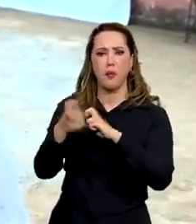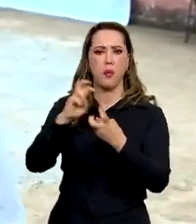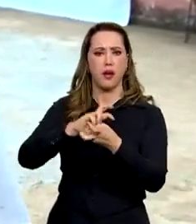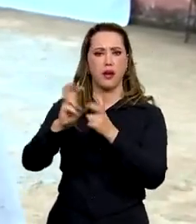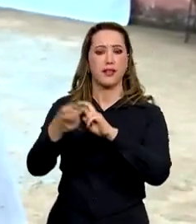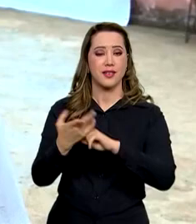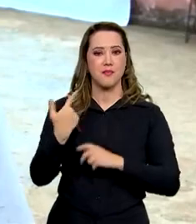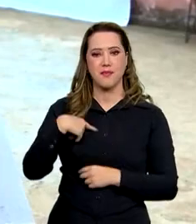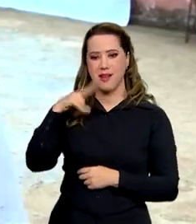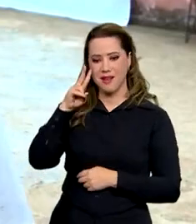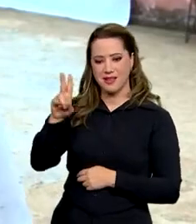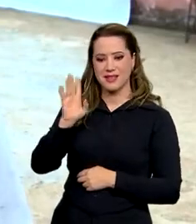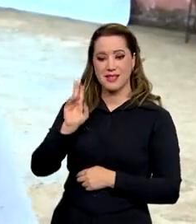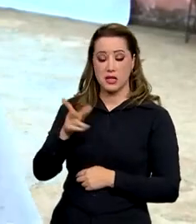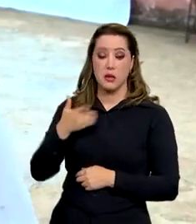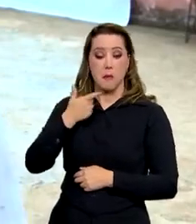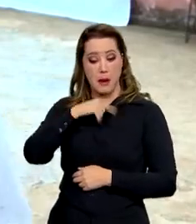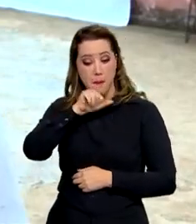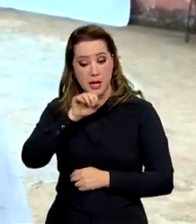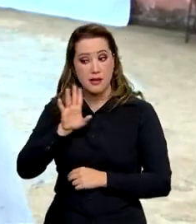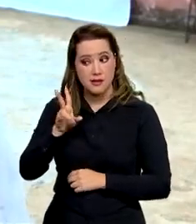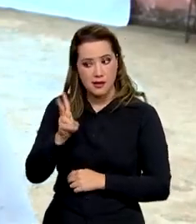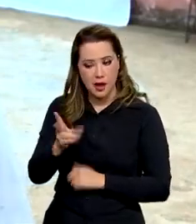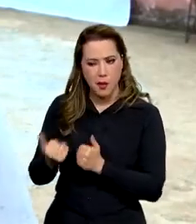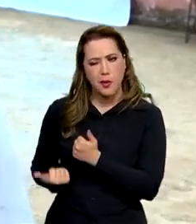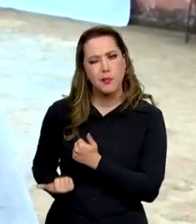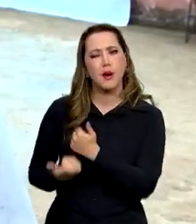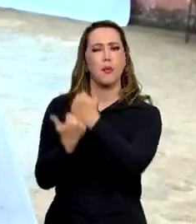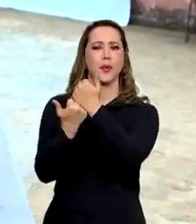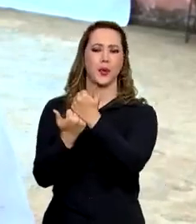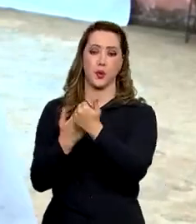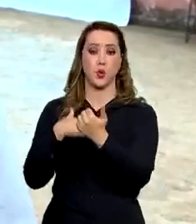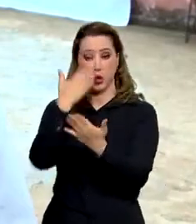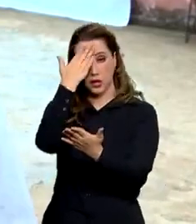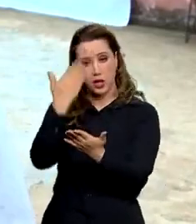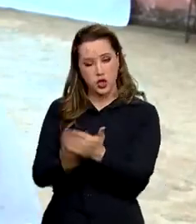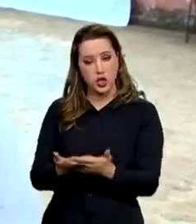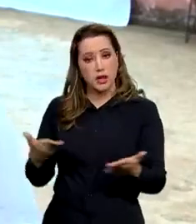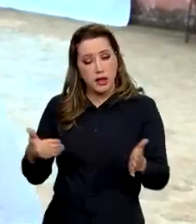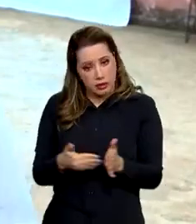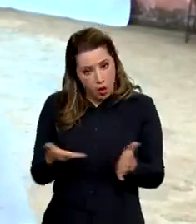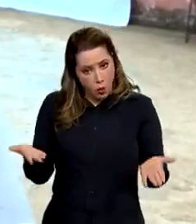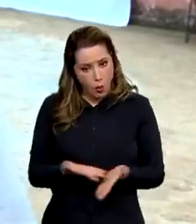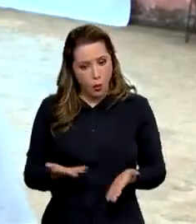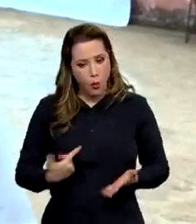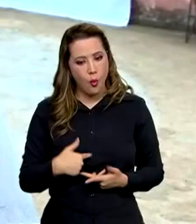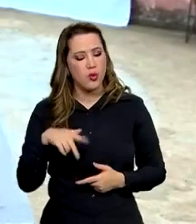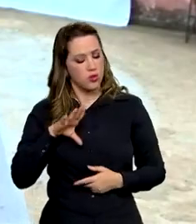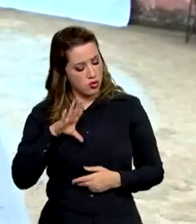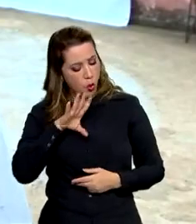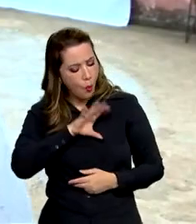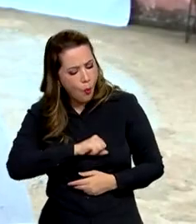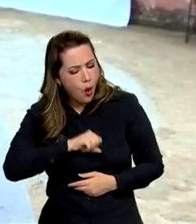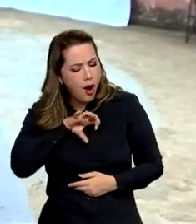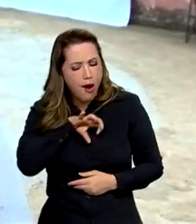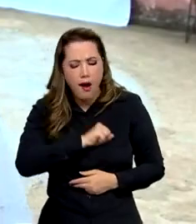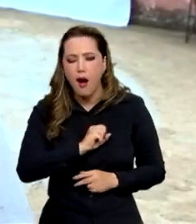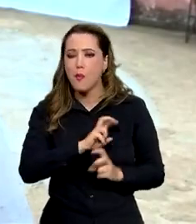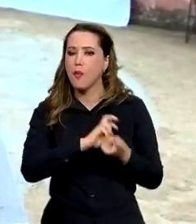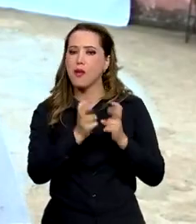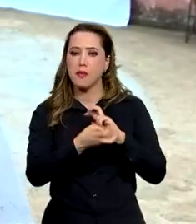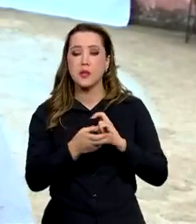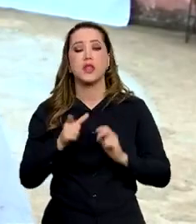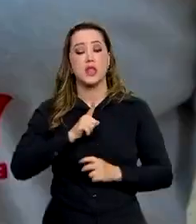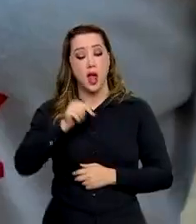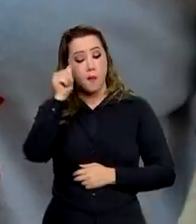mãe é uma mulher que sempre me apoiou naquilo que eu acredito. Então, até hoje, estou a praticar capoeira e tem muita